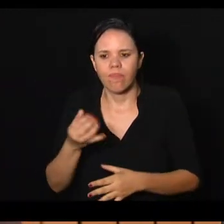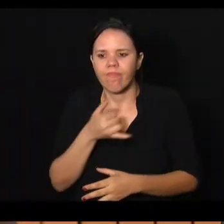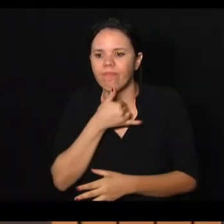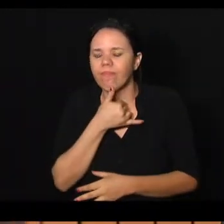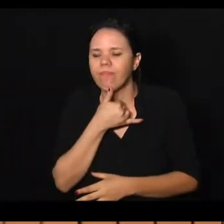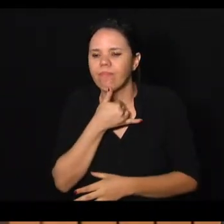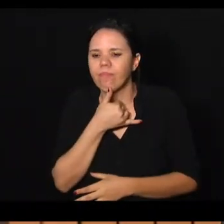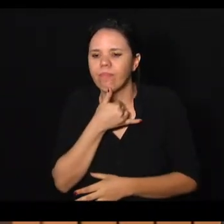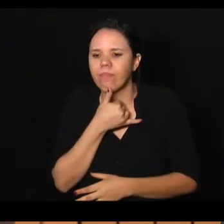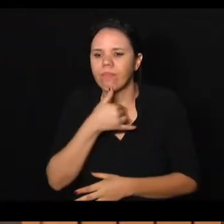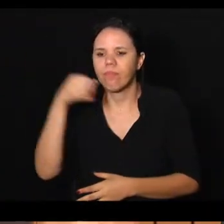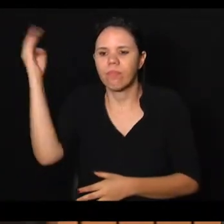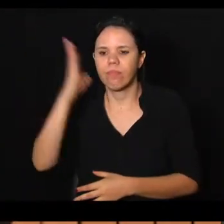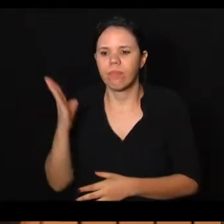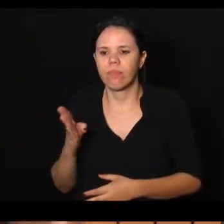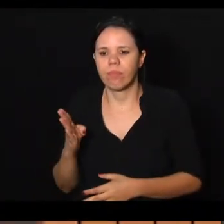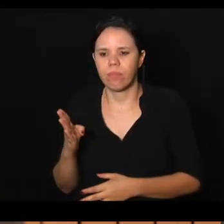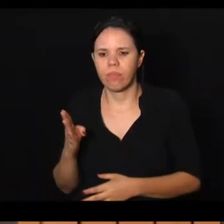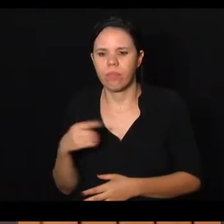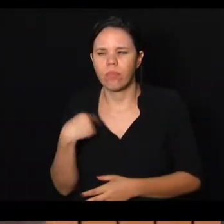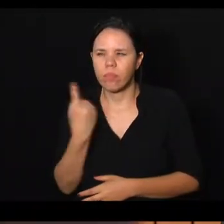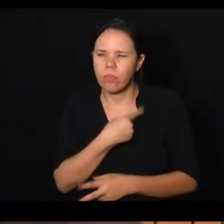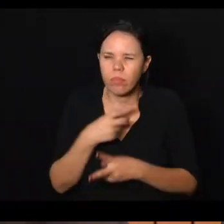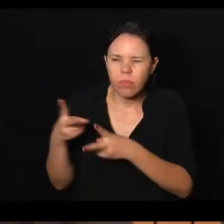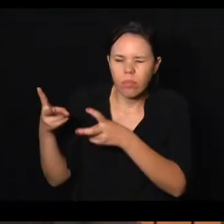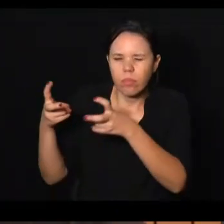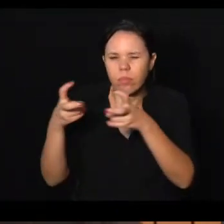Infelizmente no Brasil, nós